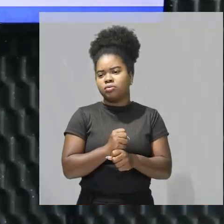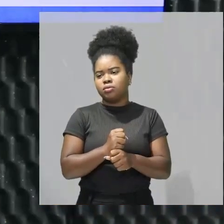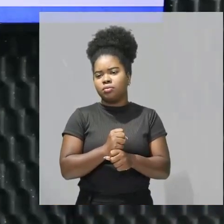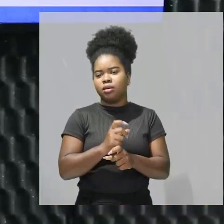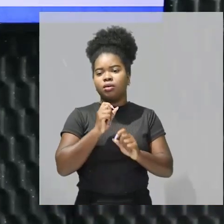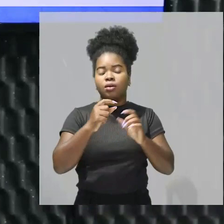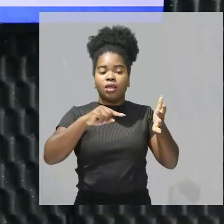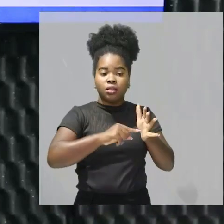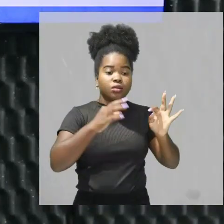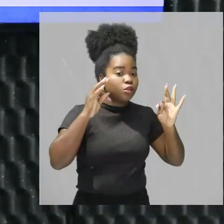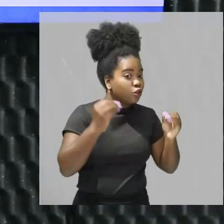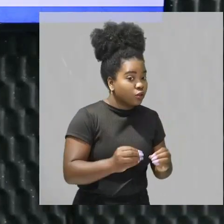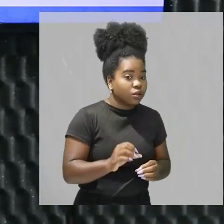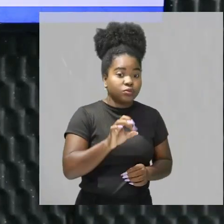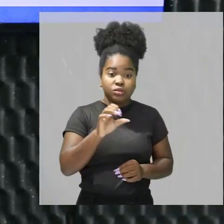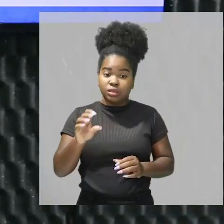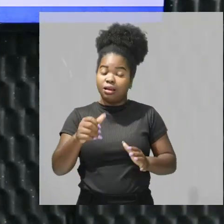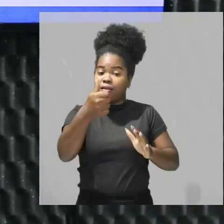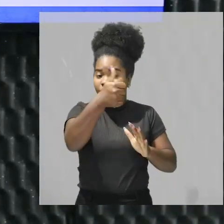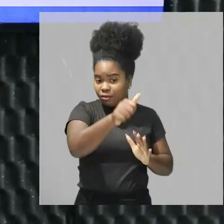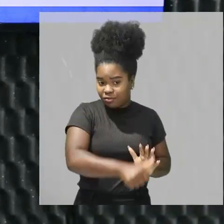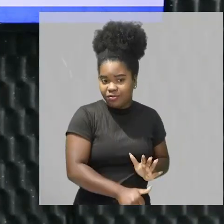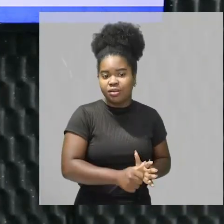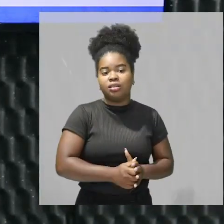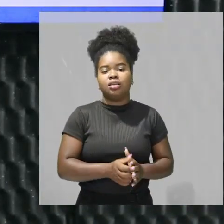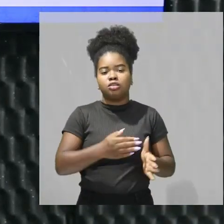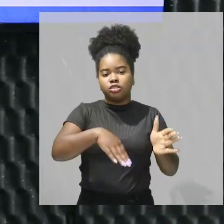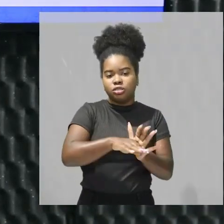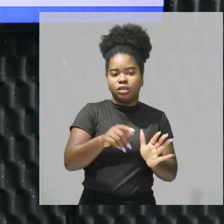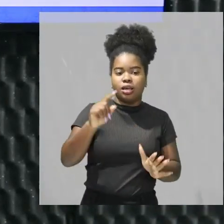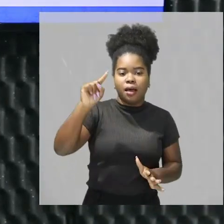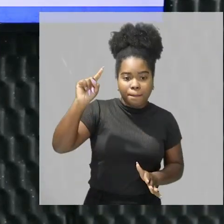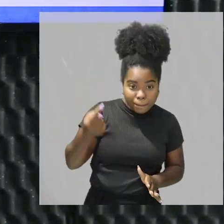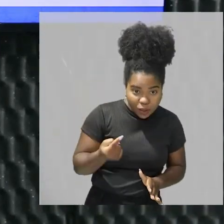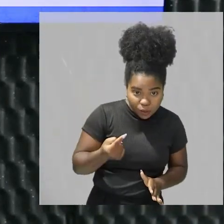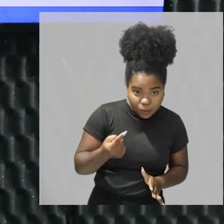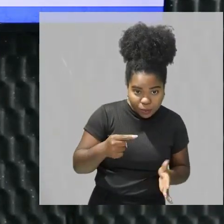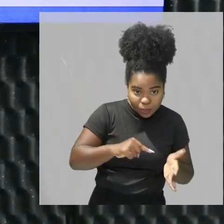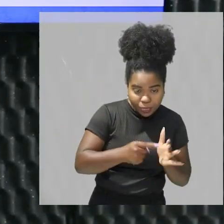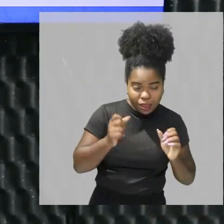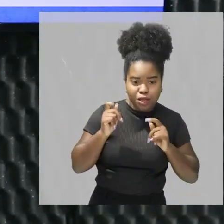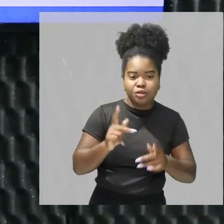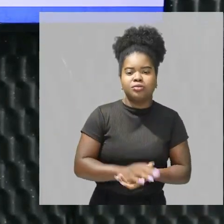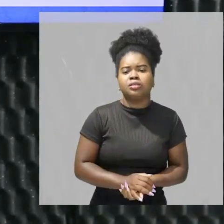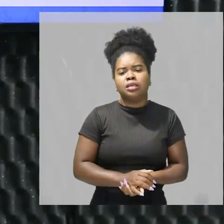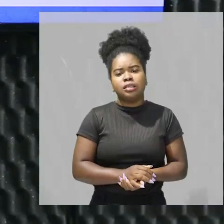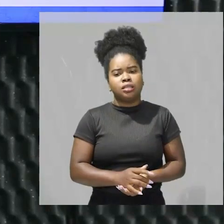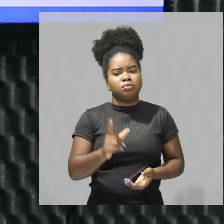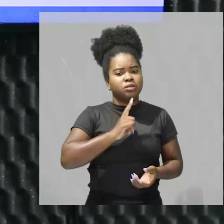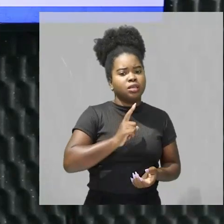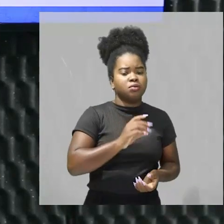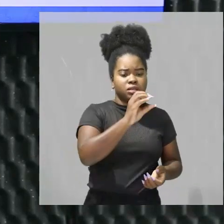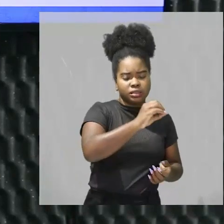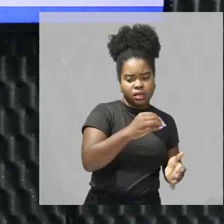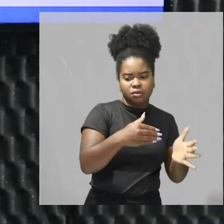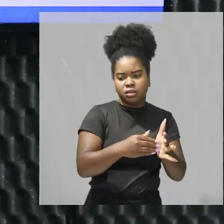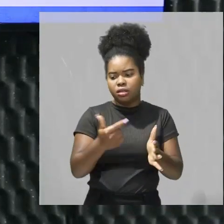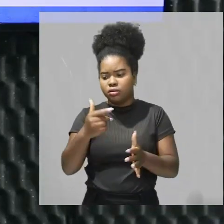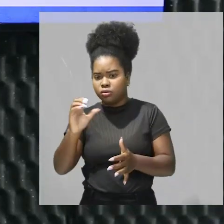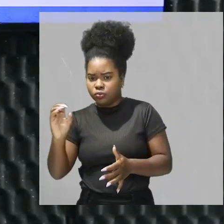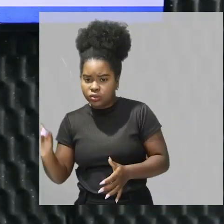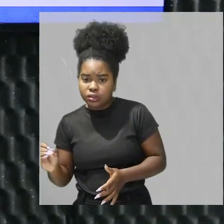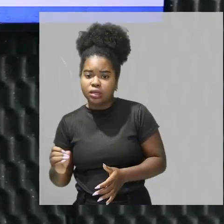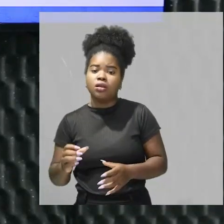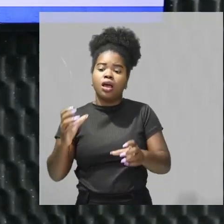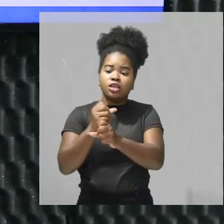avaliador, que pode chegar a 1000. Né? Então, vocês vão estar lá recebendo notas entre 0 e 200. E somando as